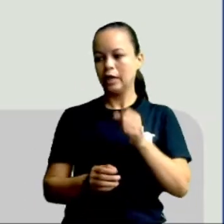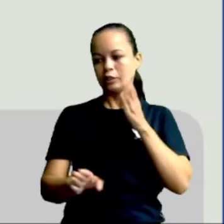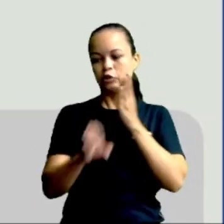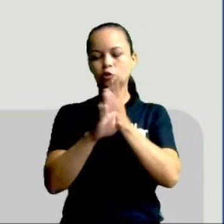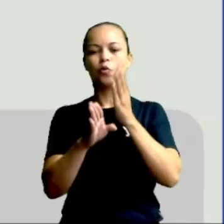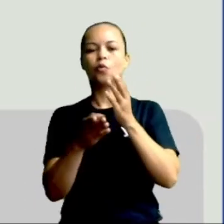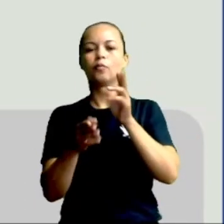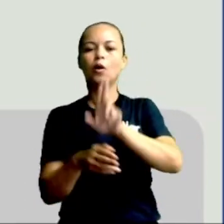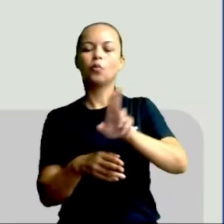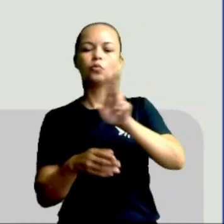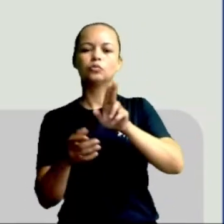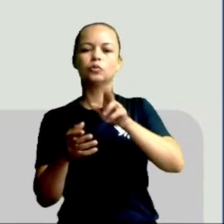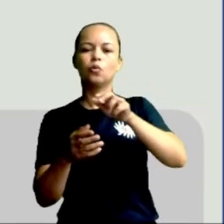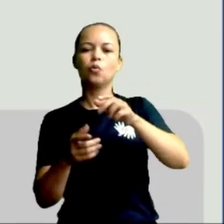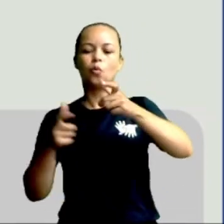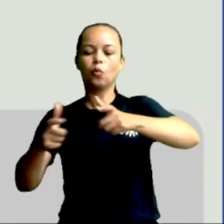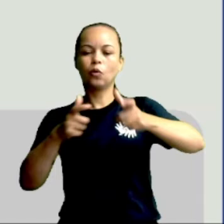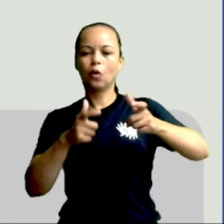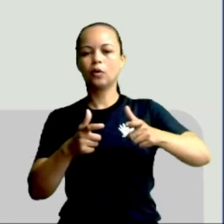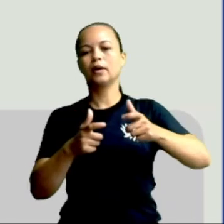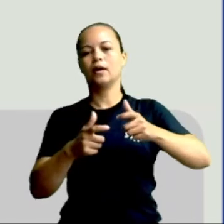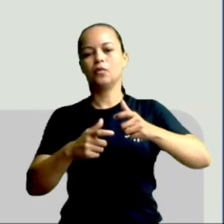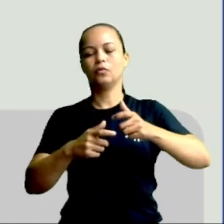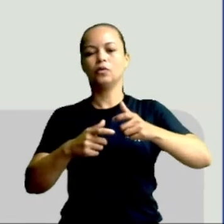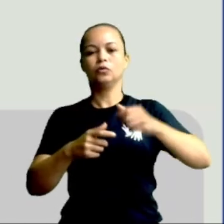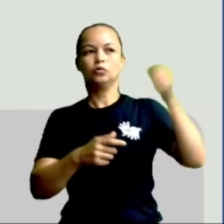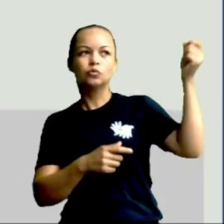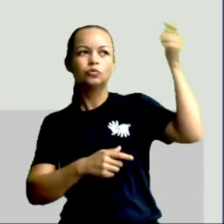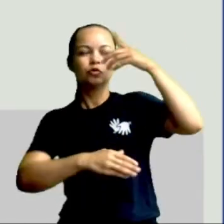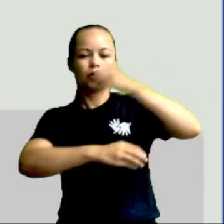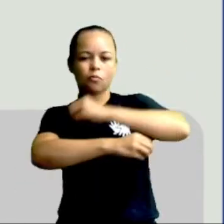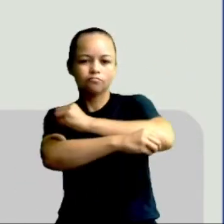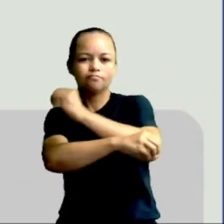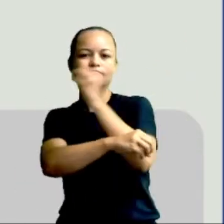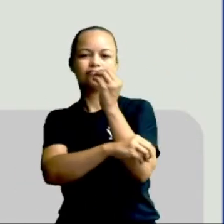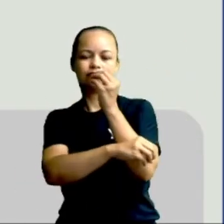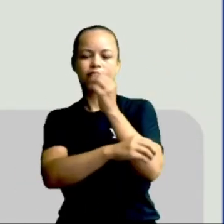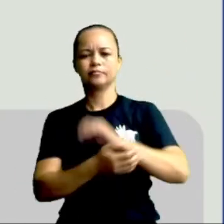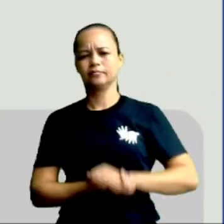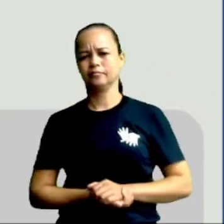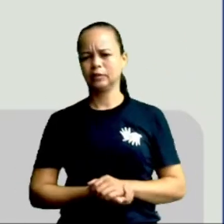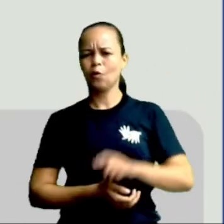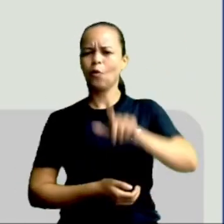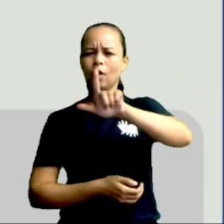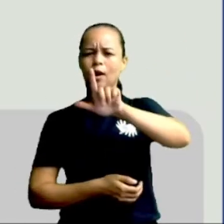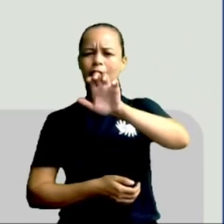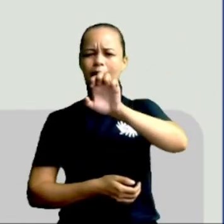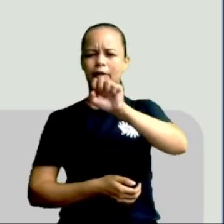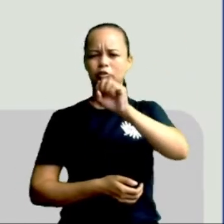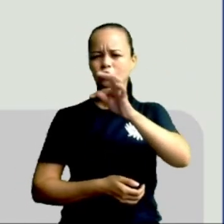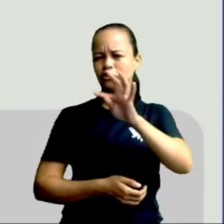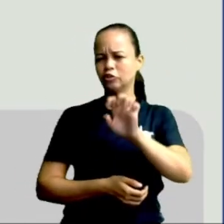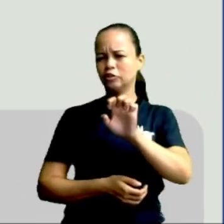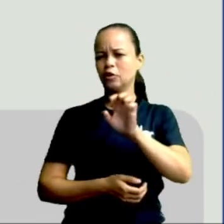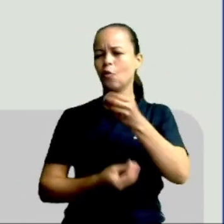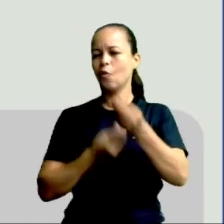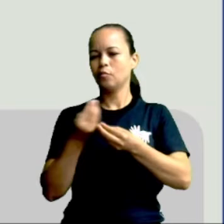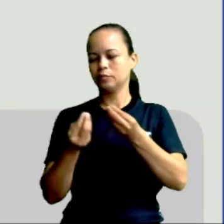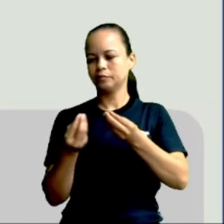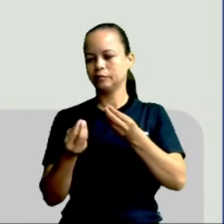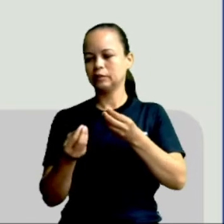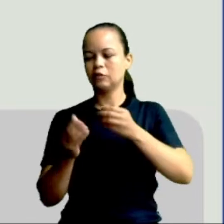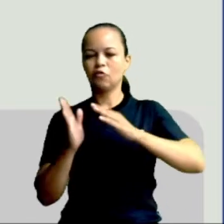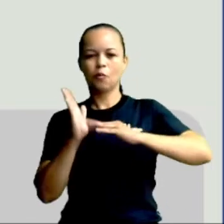o local onde o sol nasce, tá? O leste, como é que a gente chama leste? Então, se eu